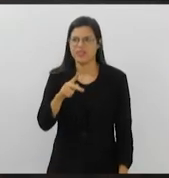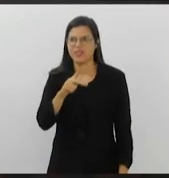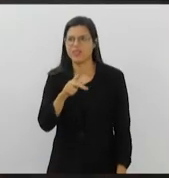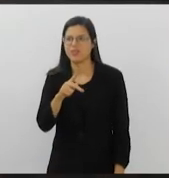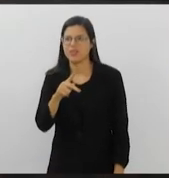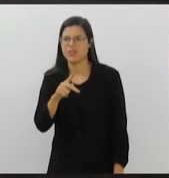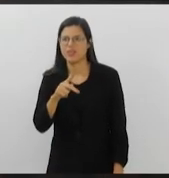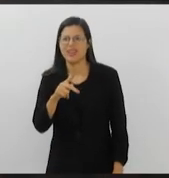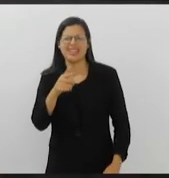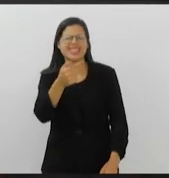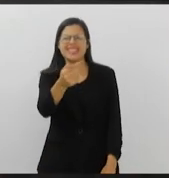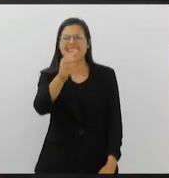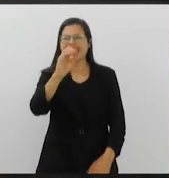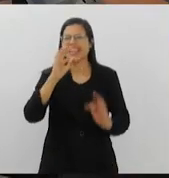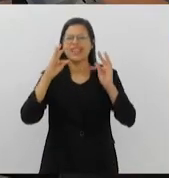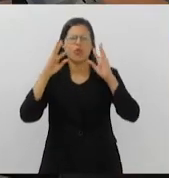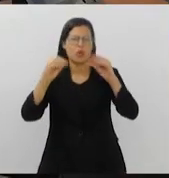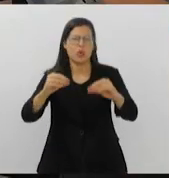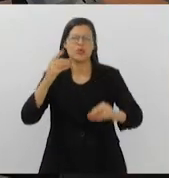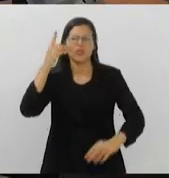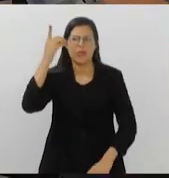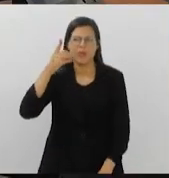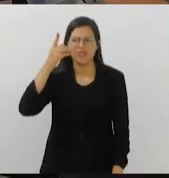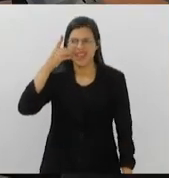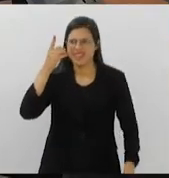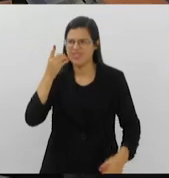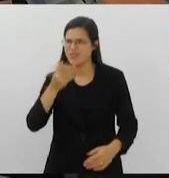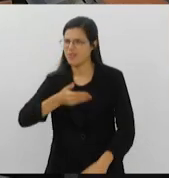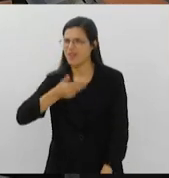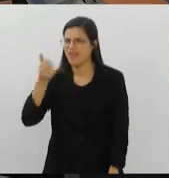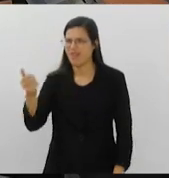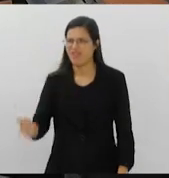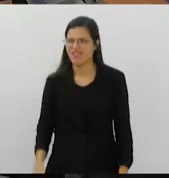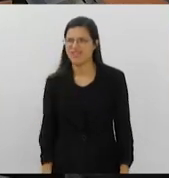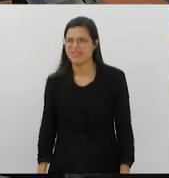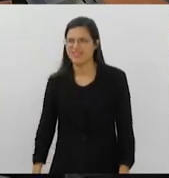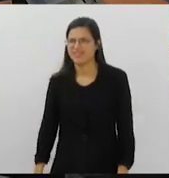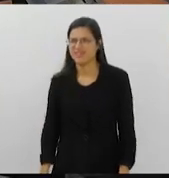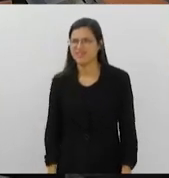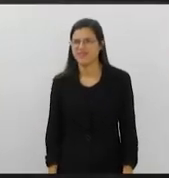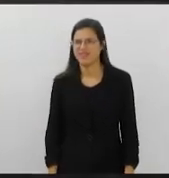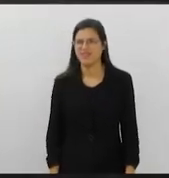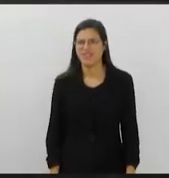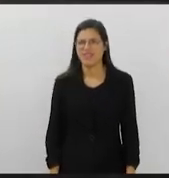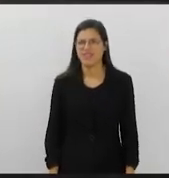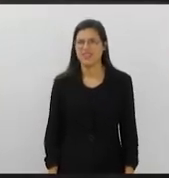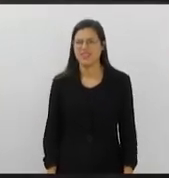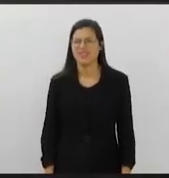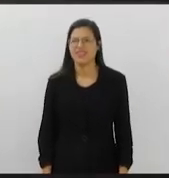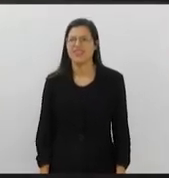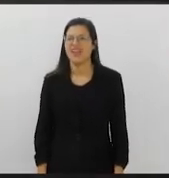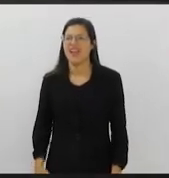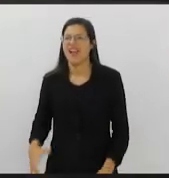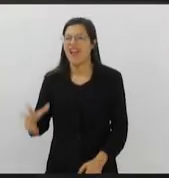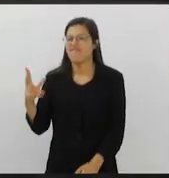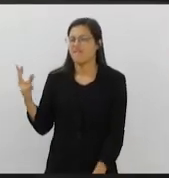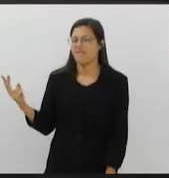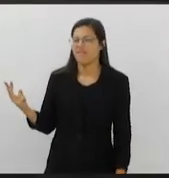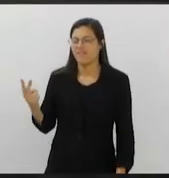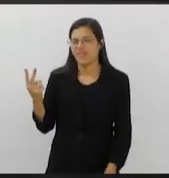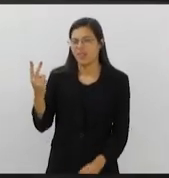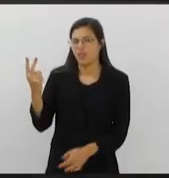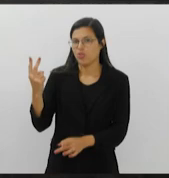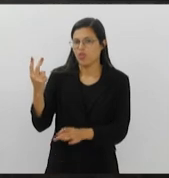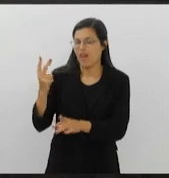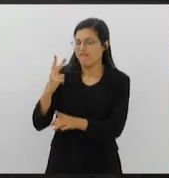bota os 70, deputado, que eu acho que fica aqui. Josimar, a vitória dos da nossa Martins,